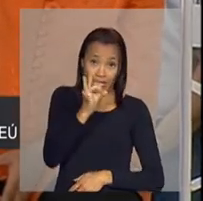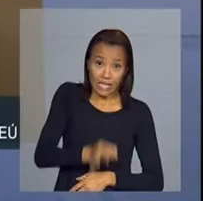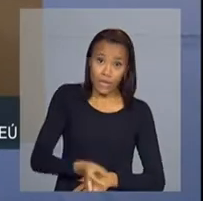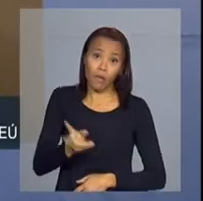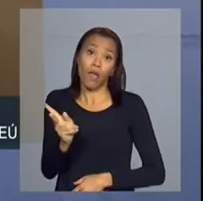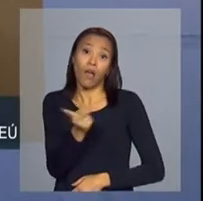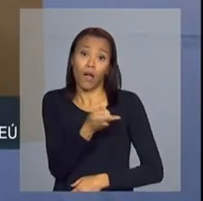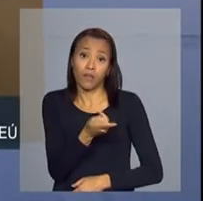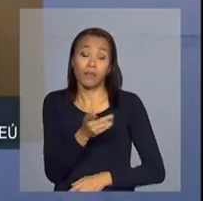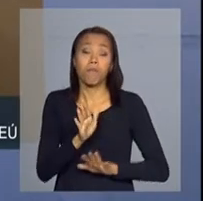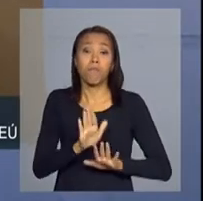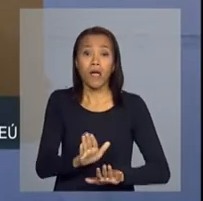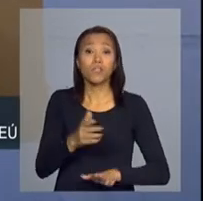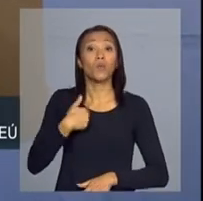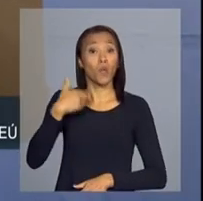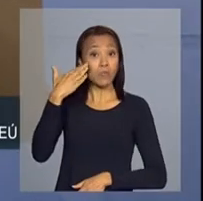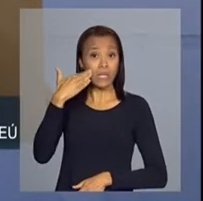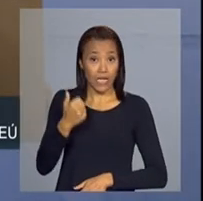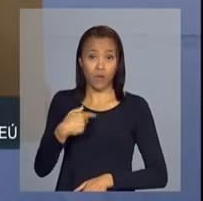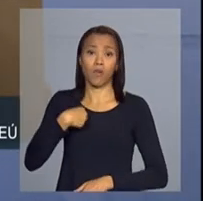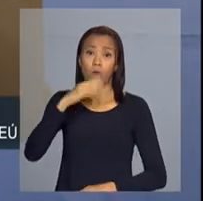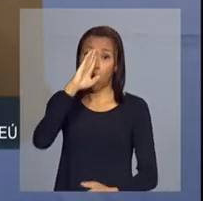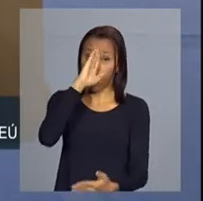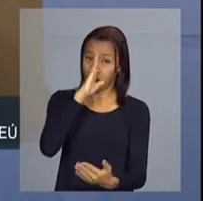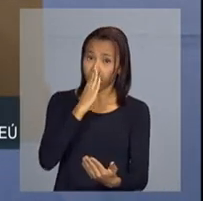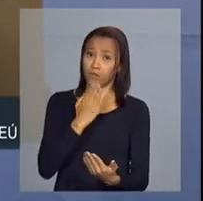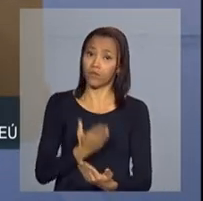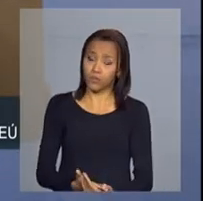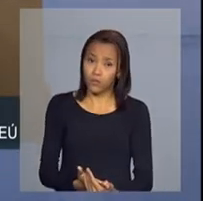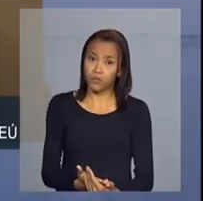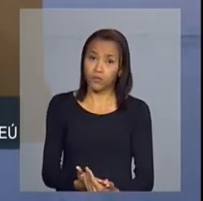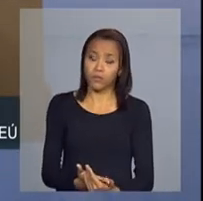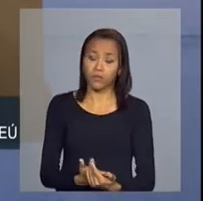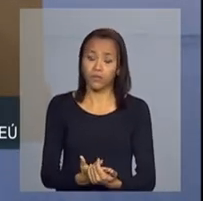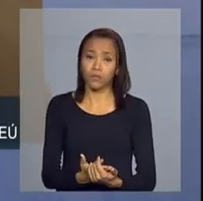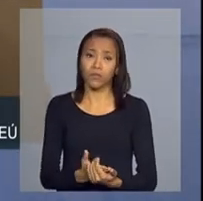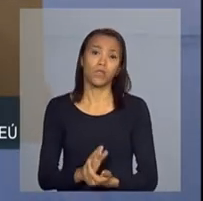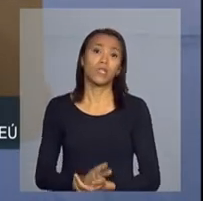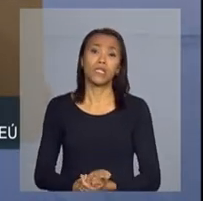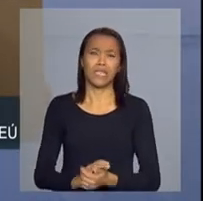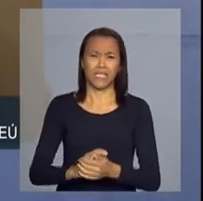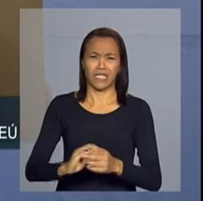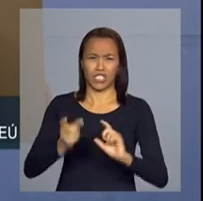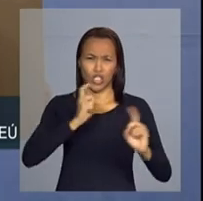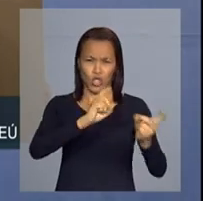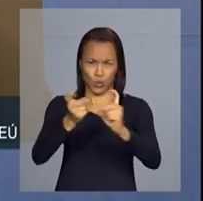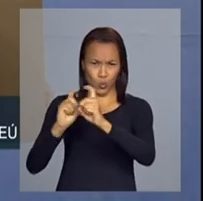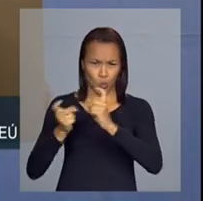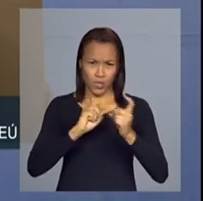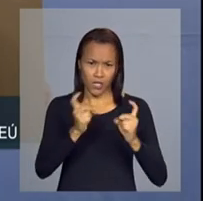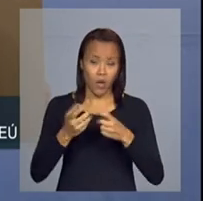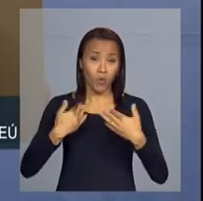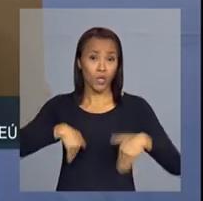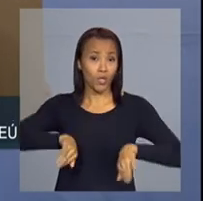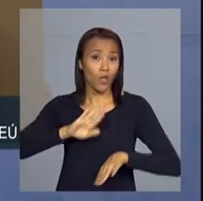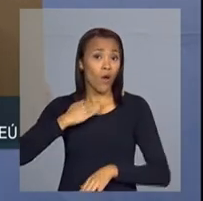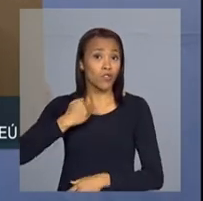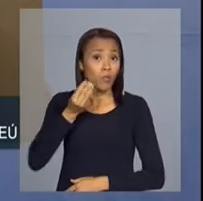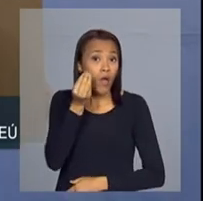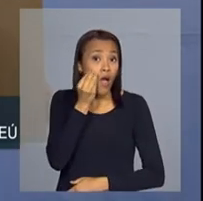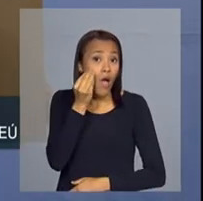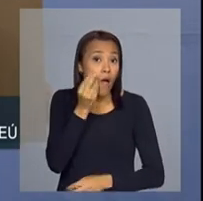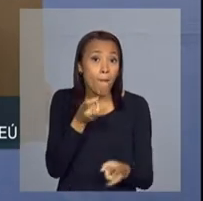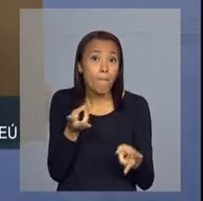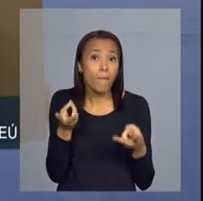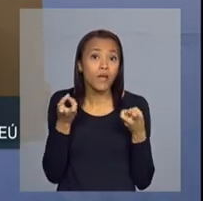que eu sei e que eu confio é que, ao cabo do debate que nós estamos testemunhando,